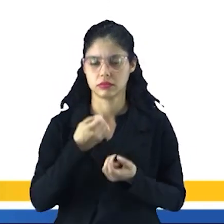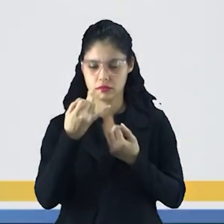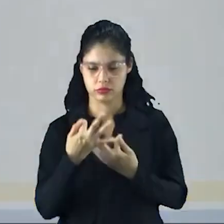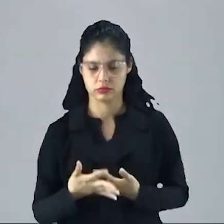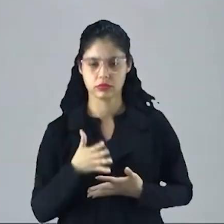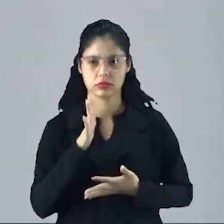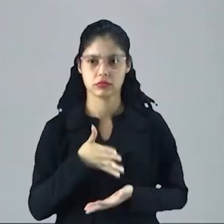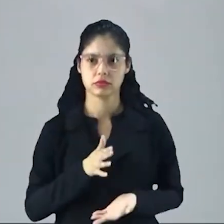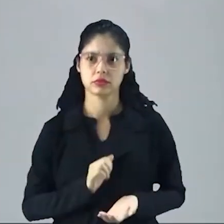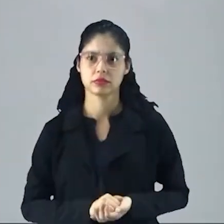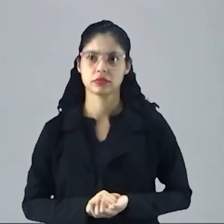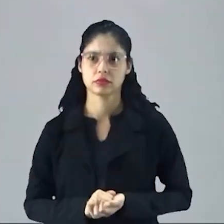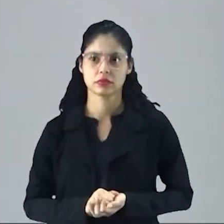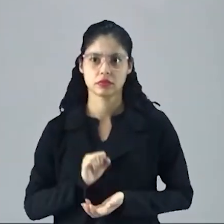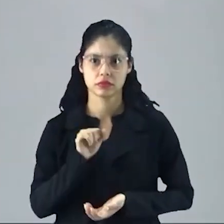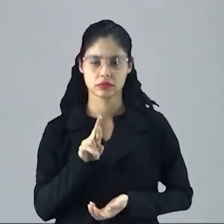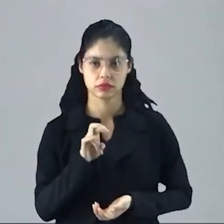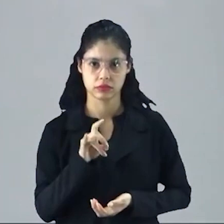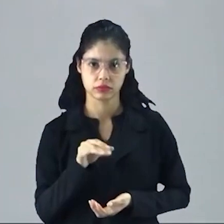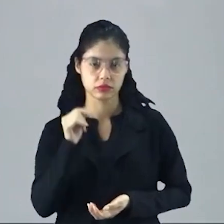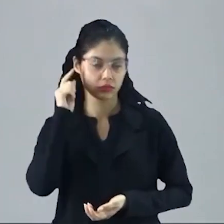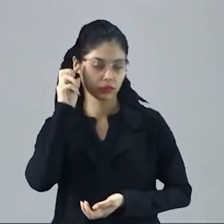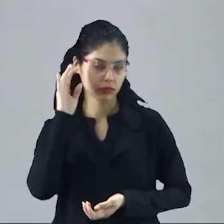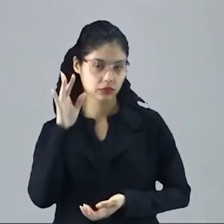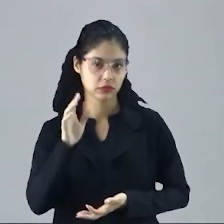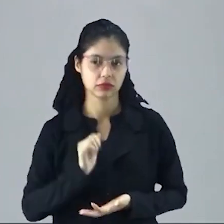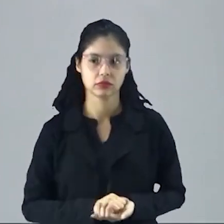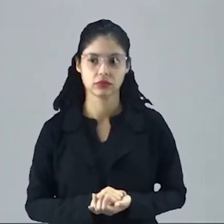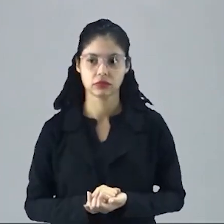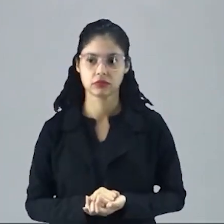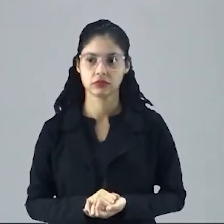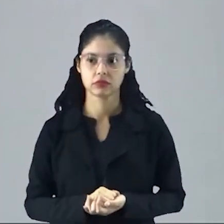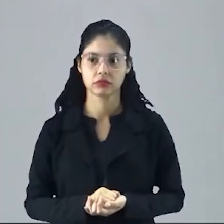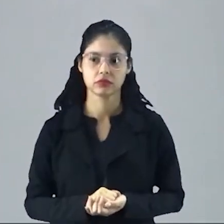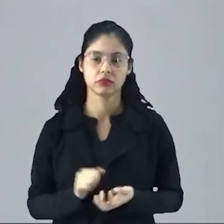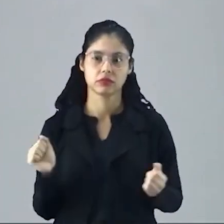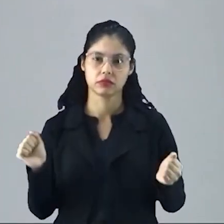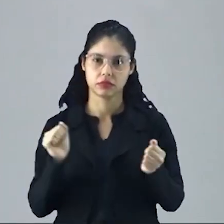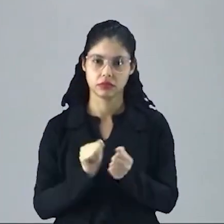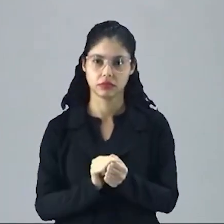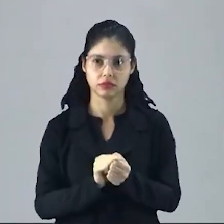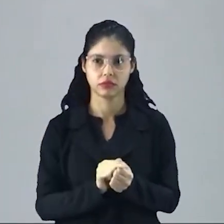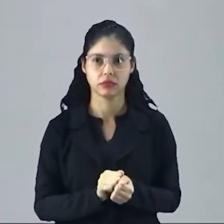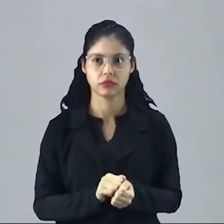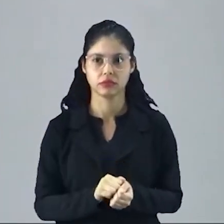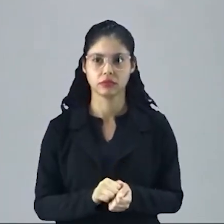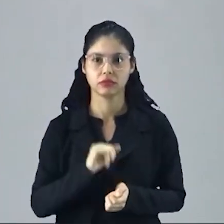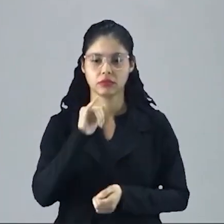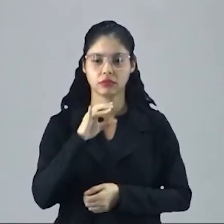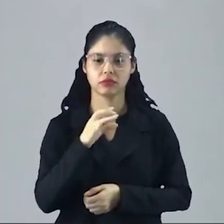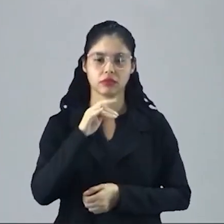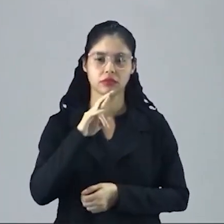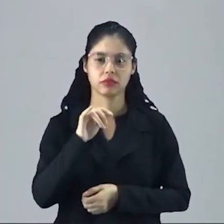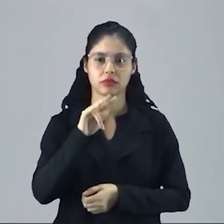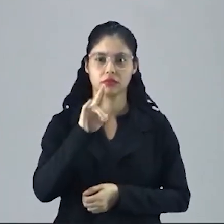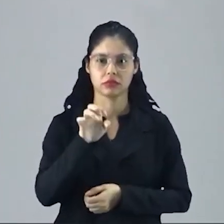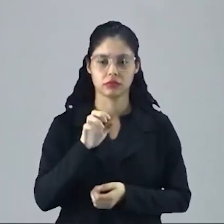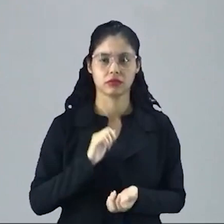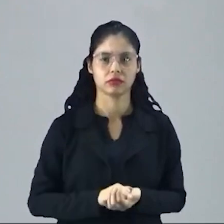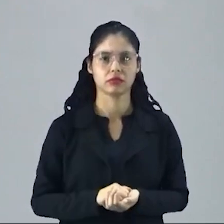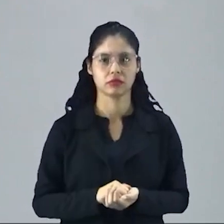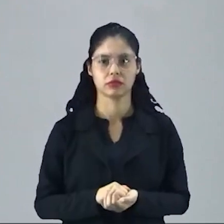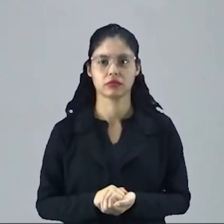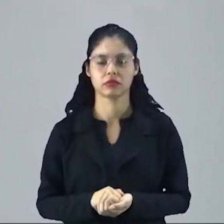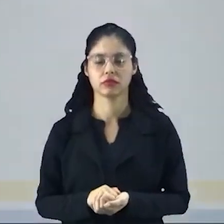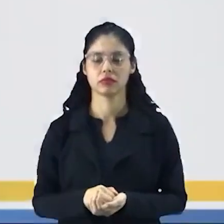com vocês que surrealismo, gente, é o sonho, é o onírico, é o inconsciente. Então,